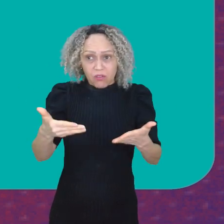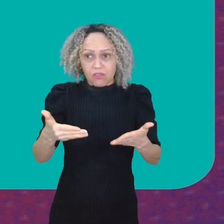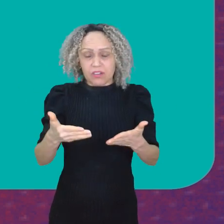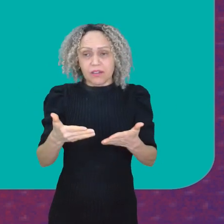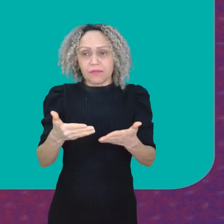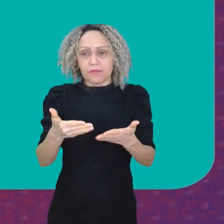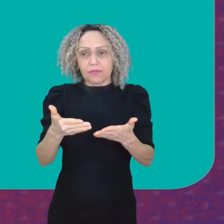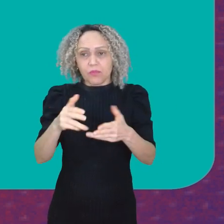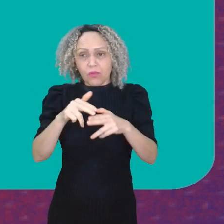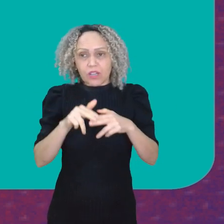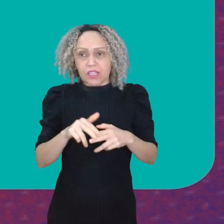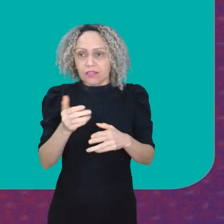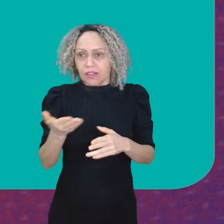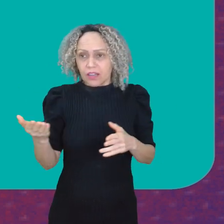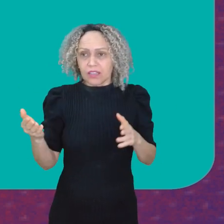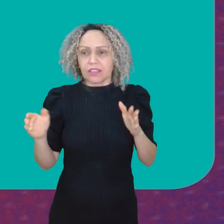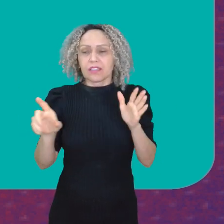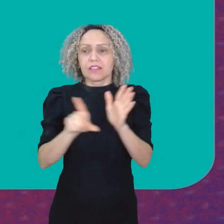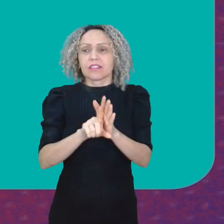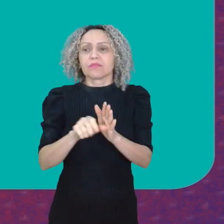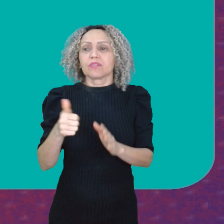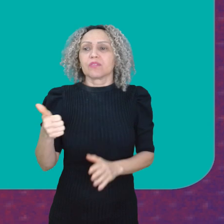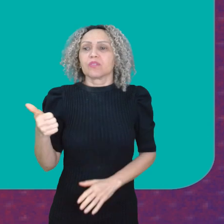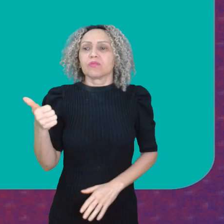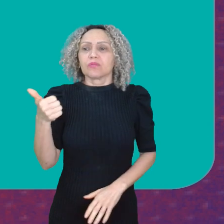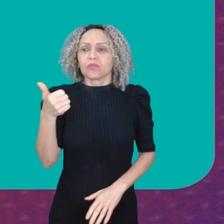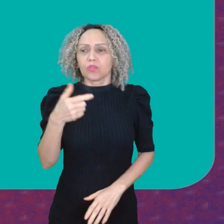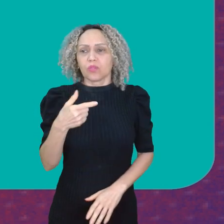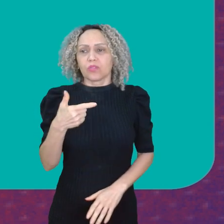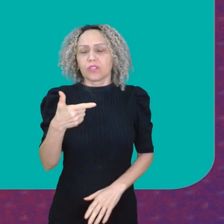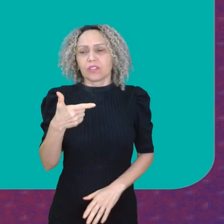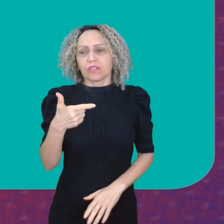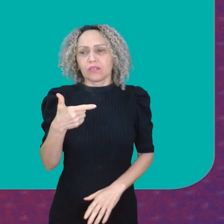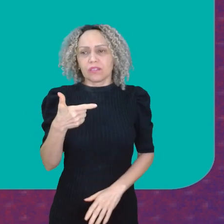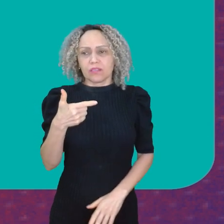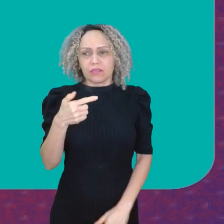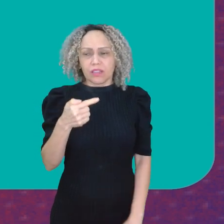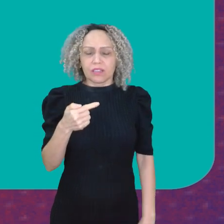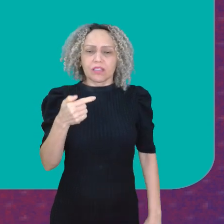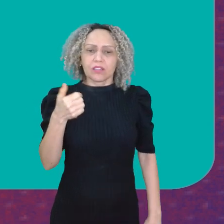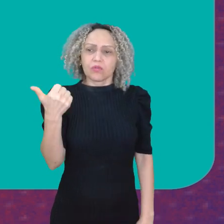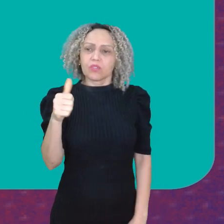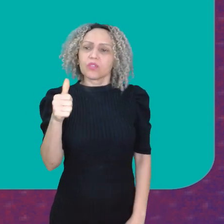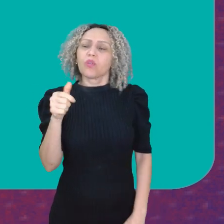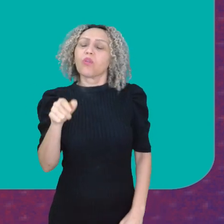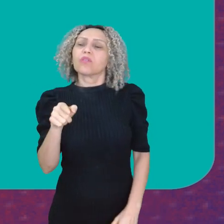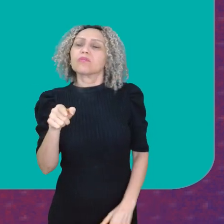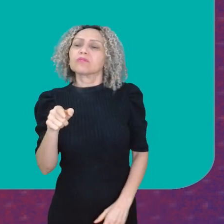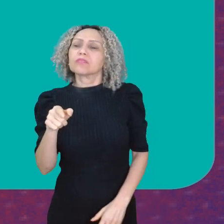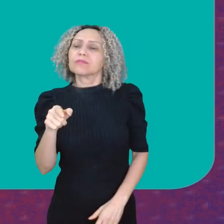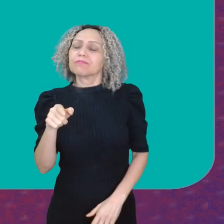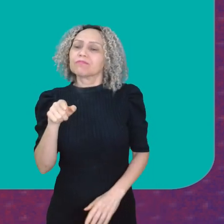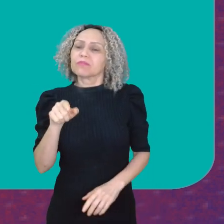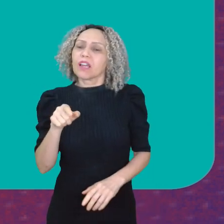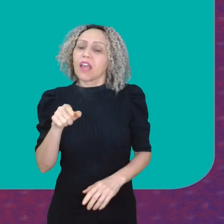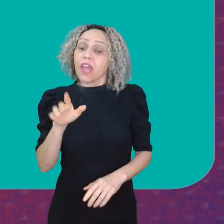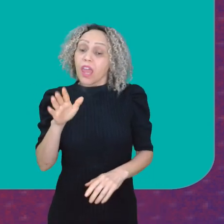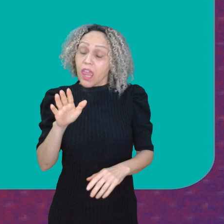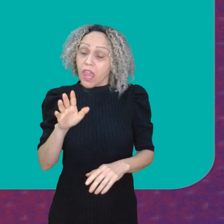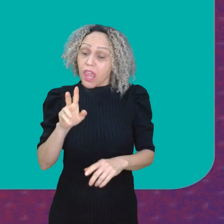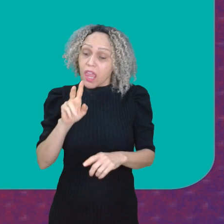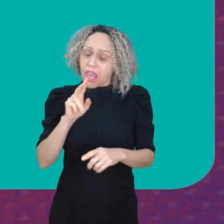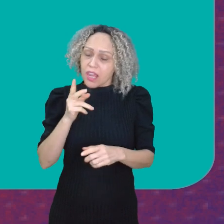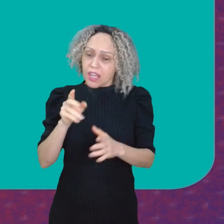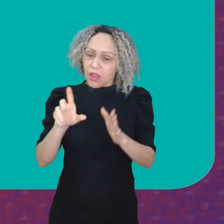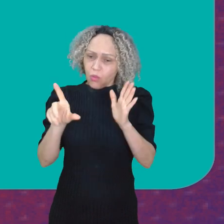12.711, lei federal, que é a que prima pela reserva de vagas